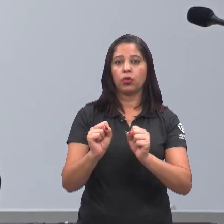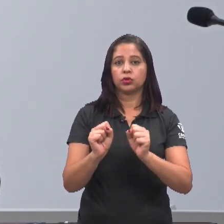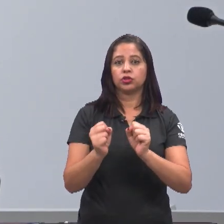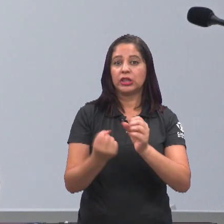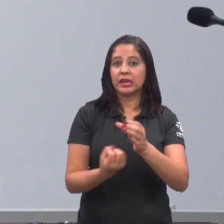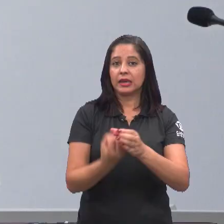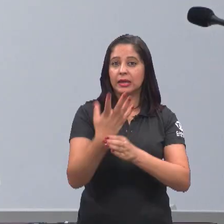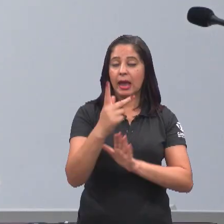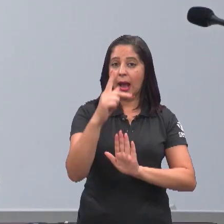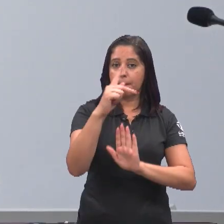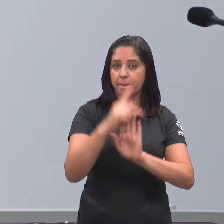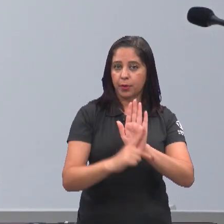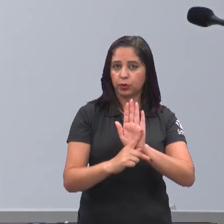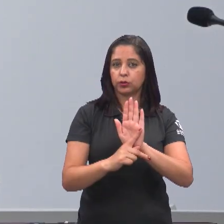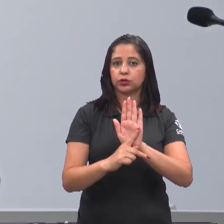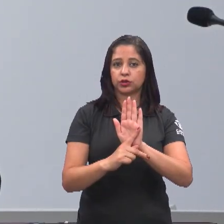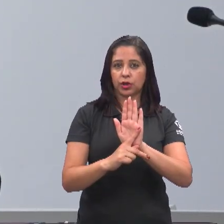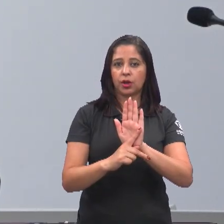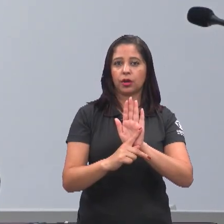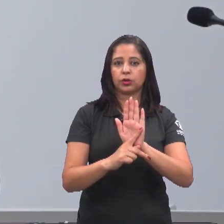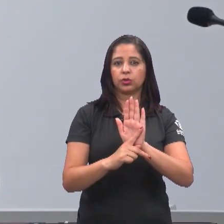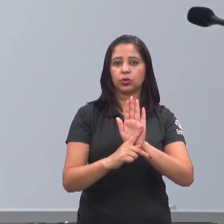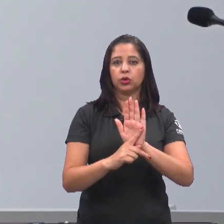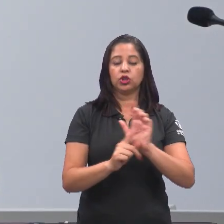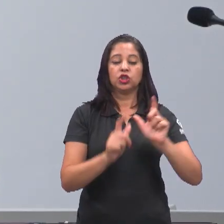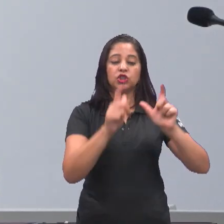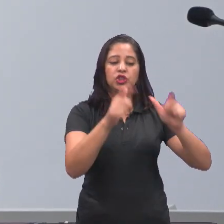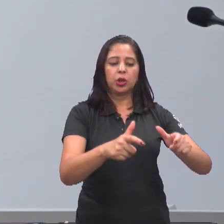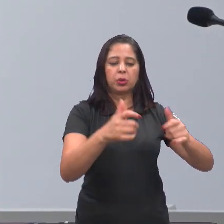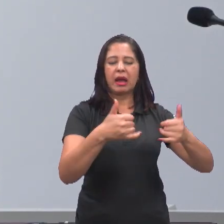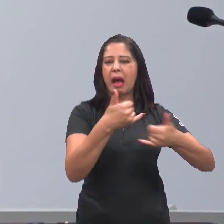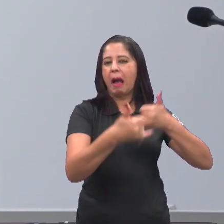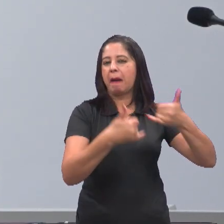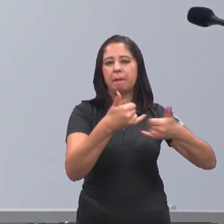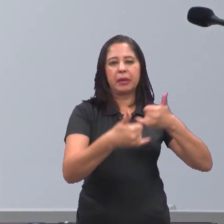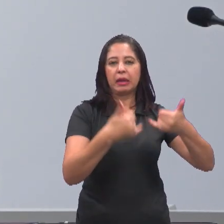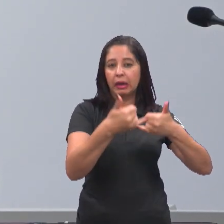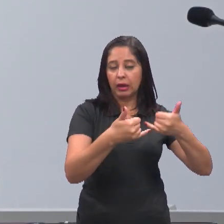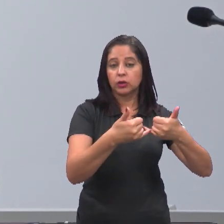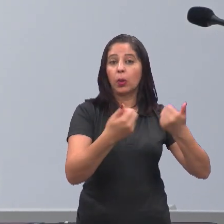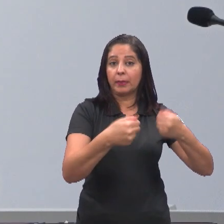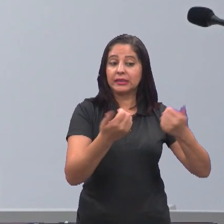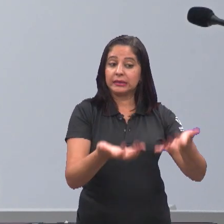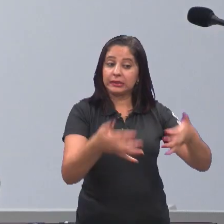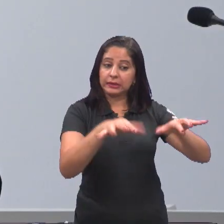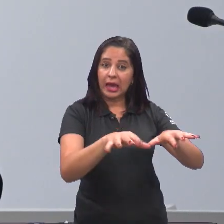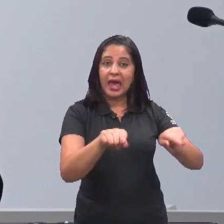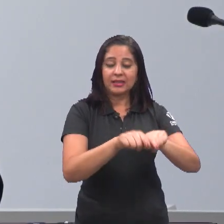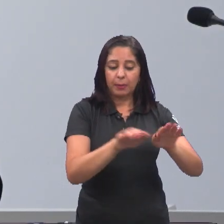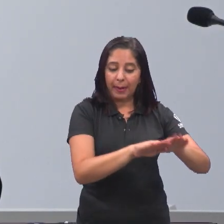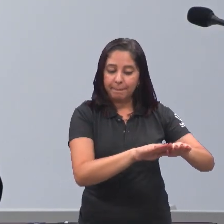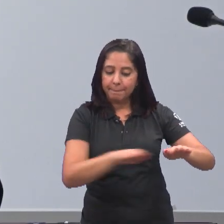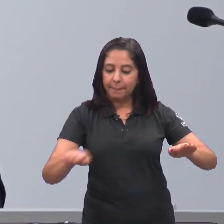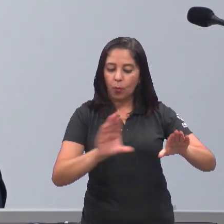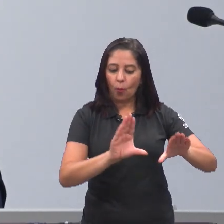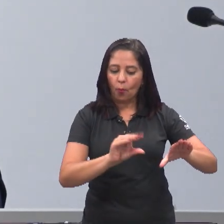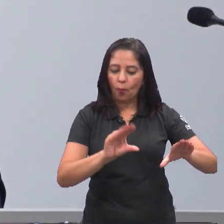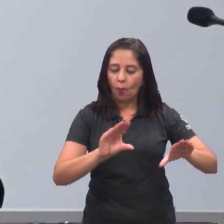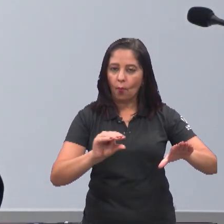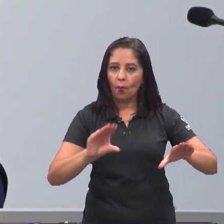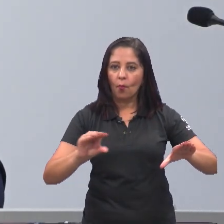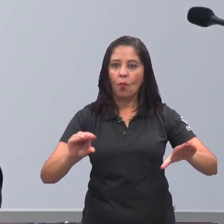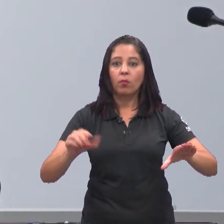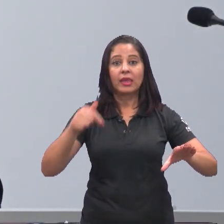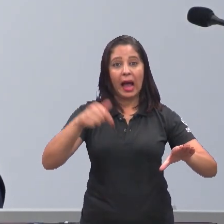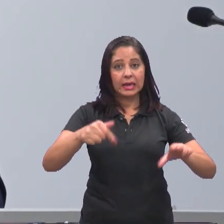de modernização dos playgrounds com brinquedos inclusivos e pisos de borracha no âmbito do município de